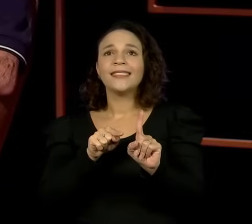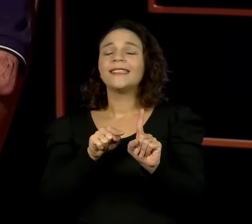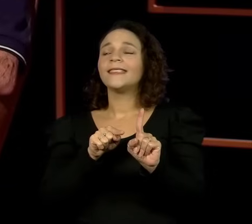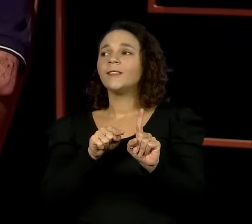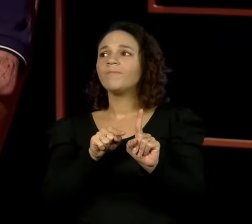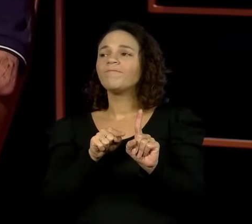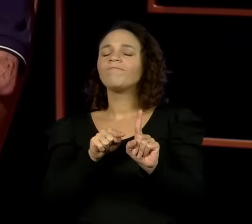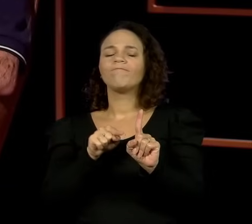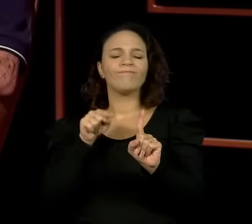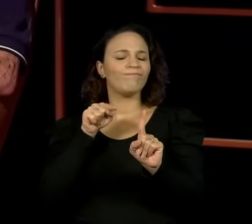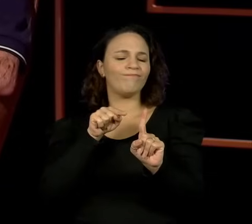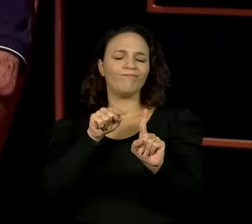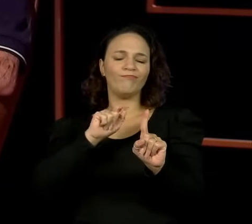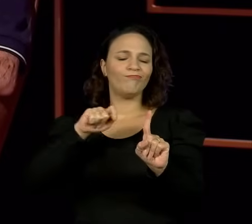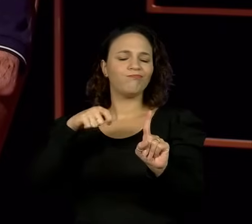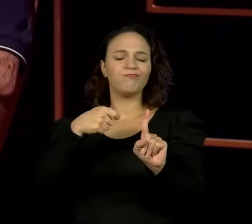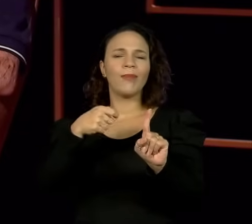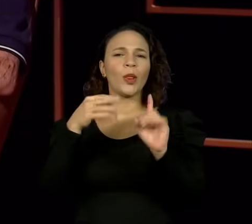foi tudo.